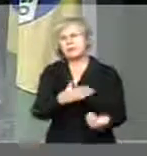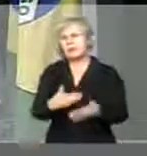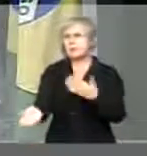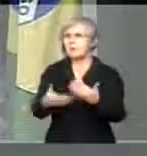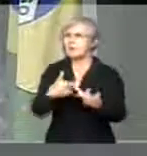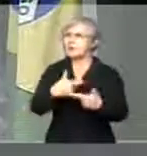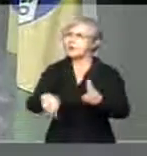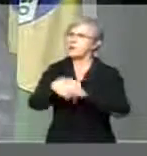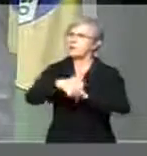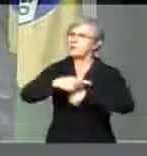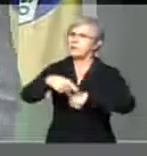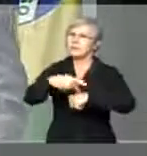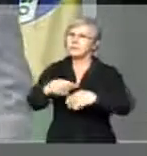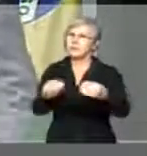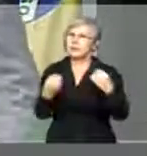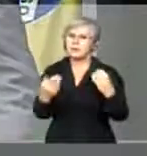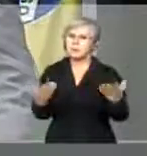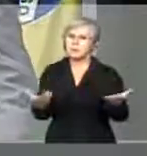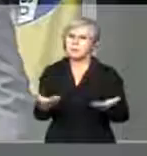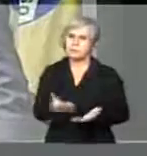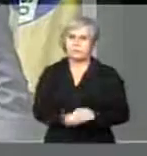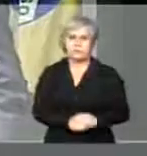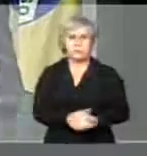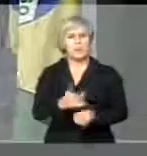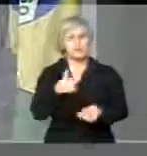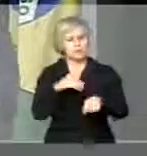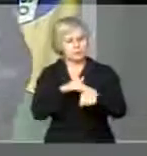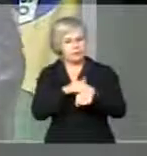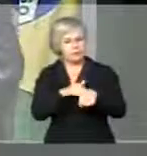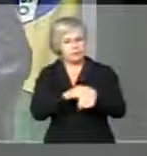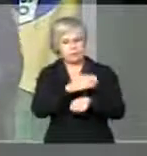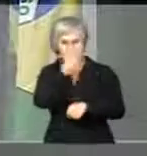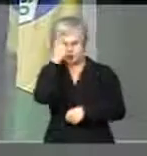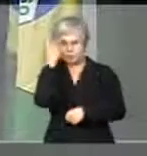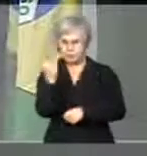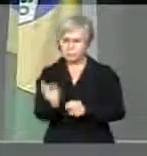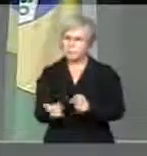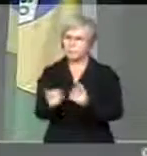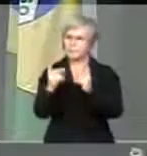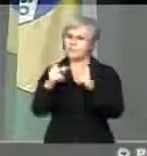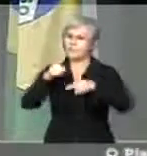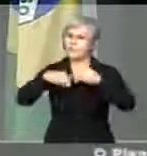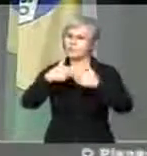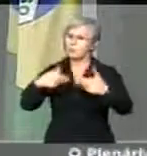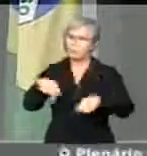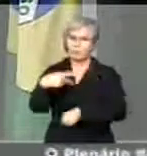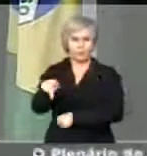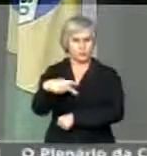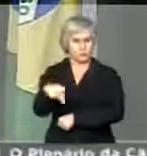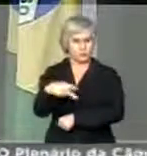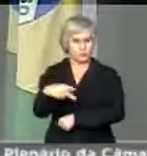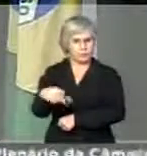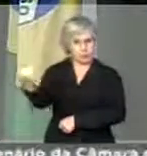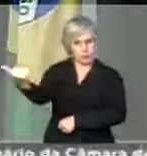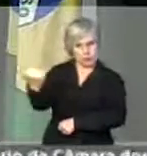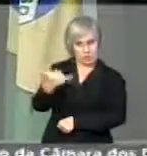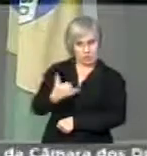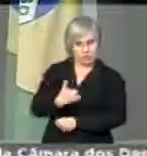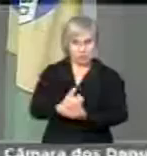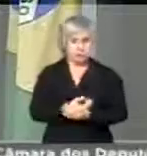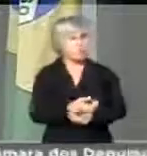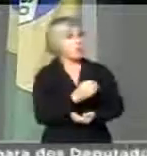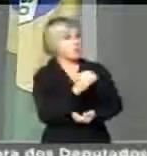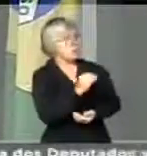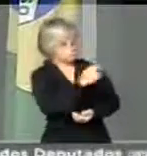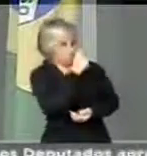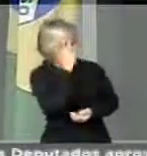nosso país. Eu estava falando com uma revendedora desses produtos do Paraguai e eu disse, se eu precisar, se alguém